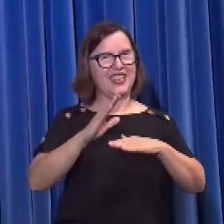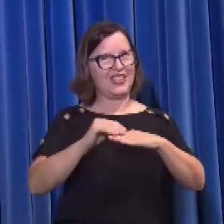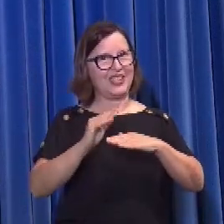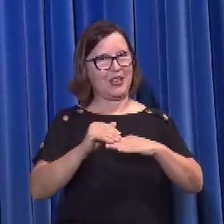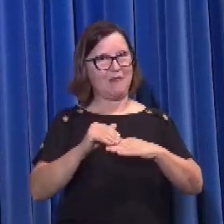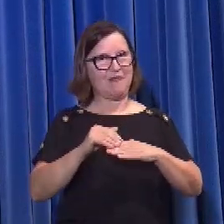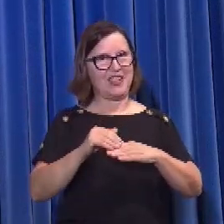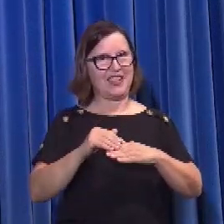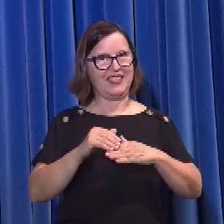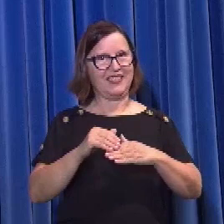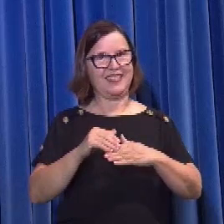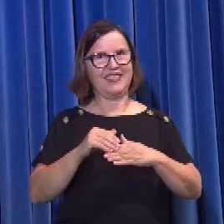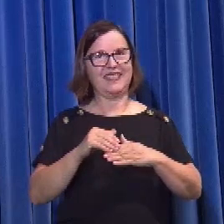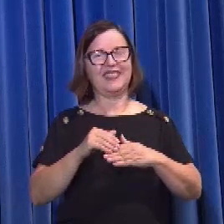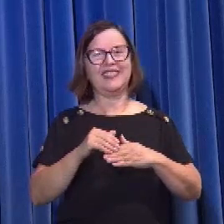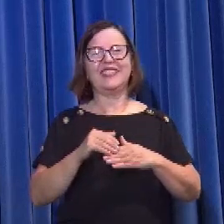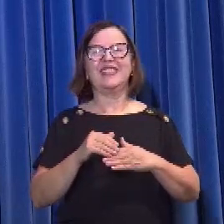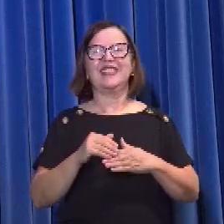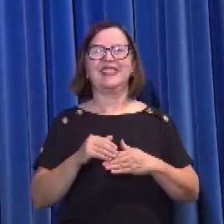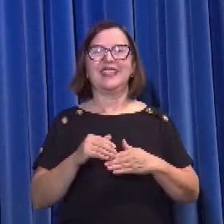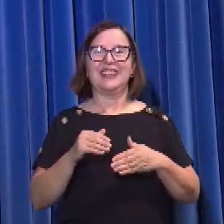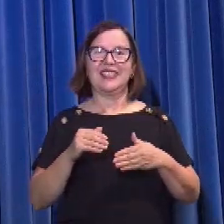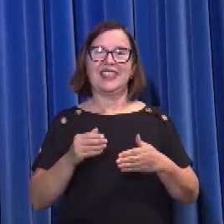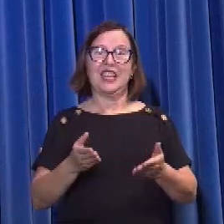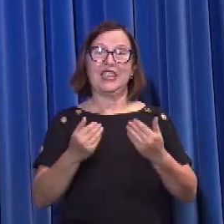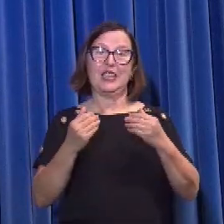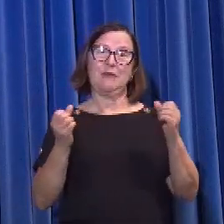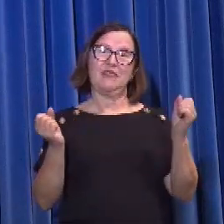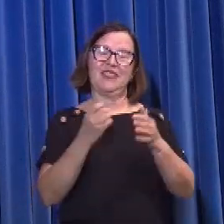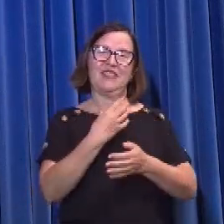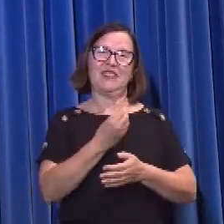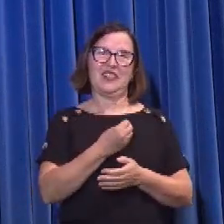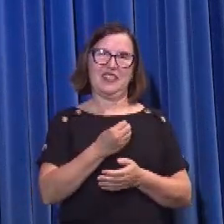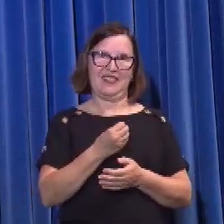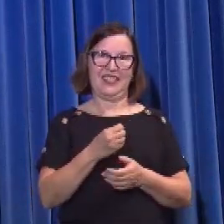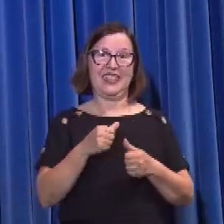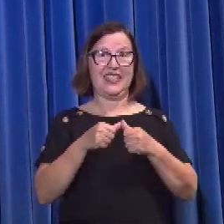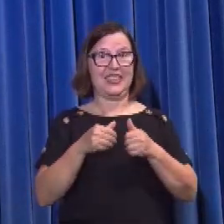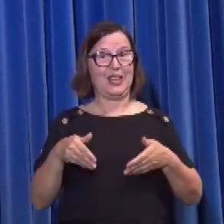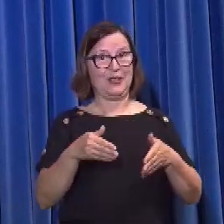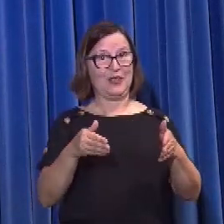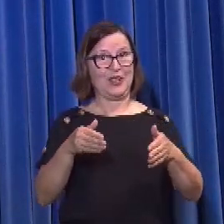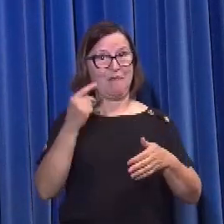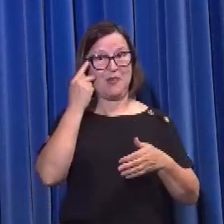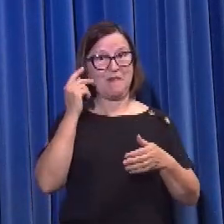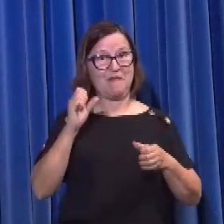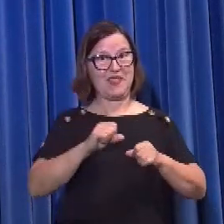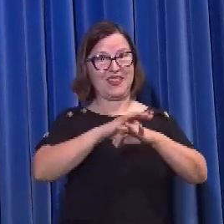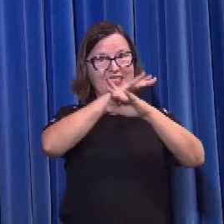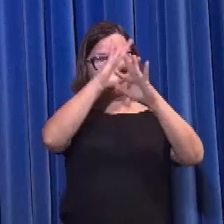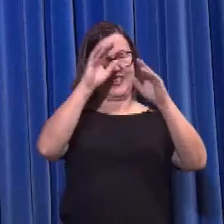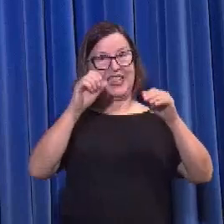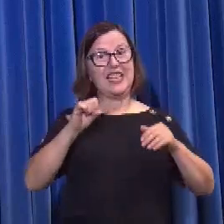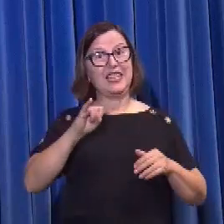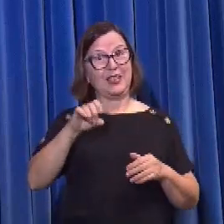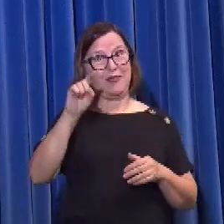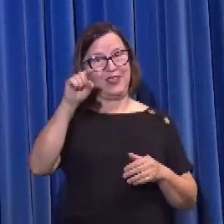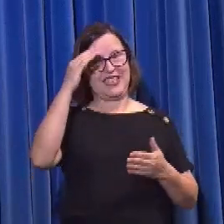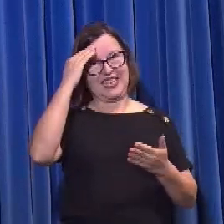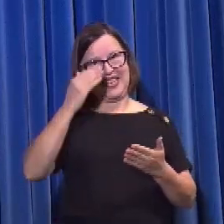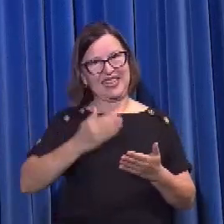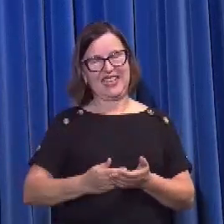justificado e está no caminho para ser glorificado? Se você crê nisso, meu irmão, você não